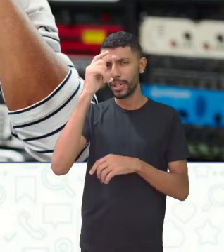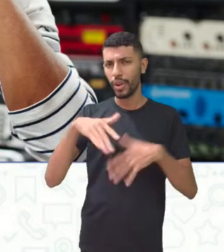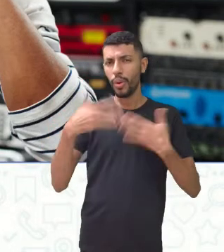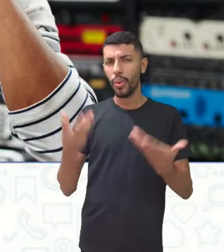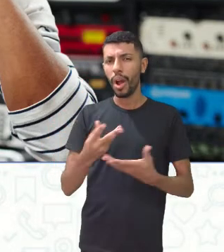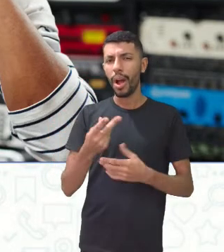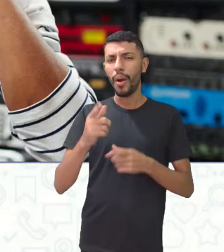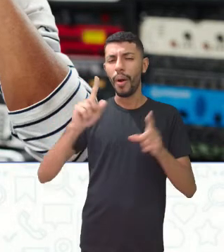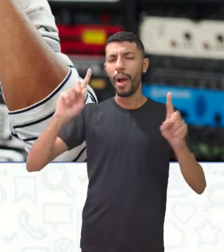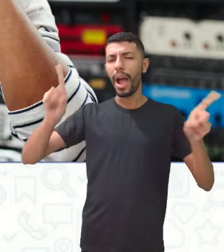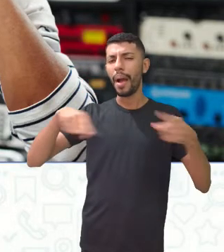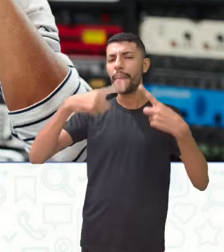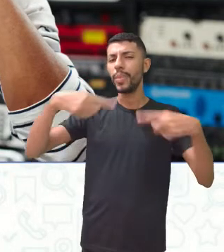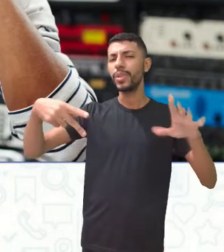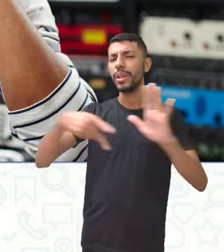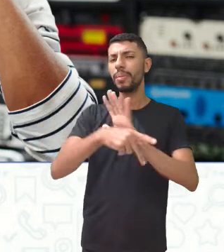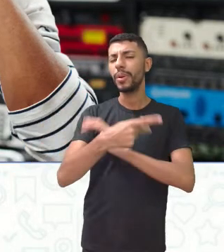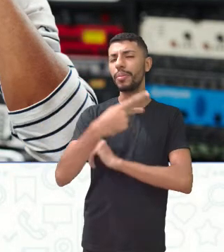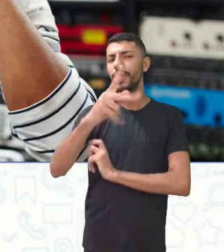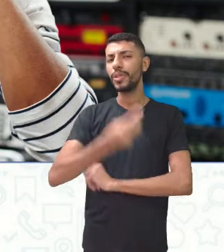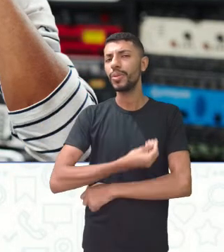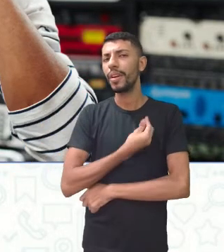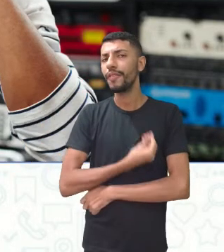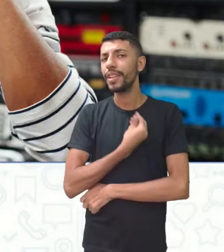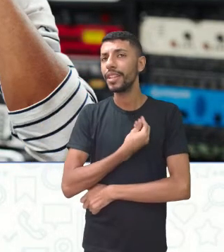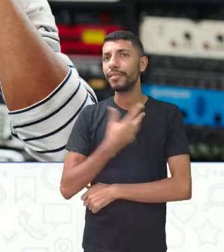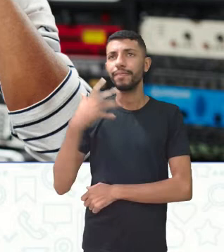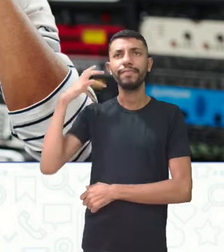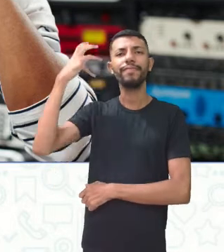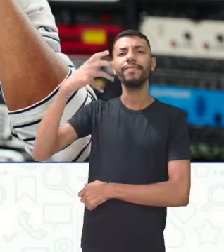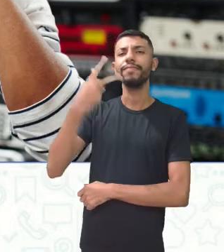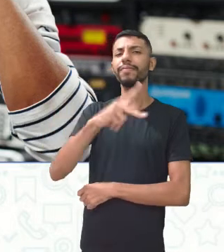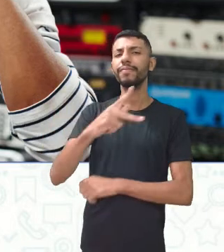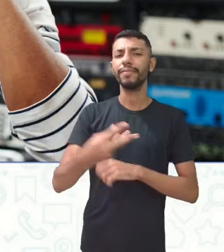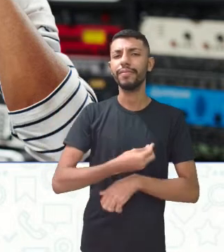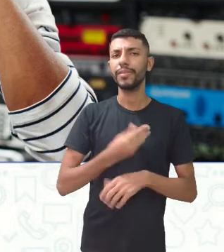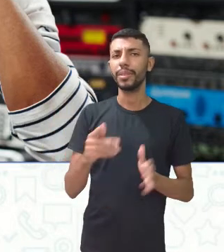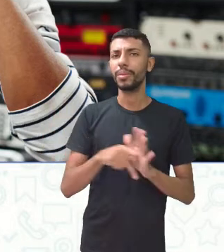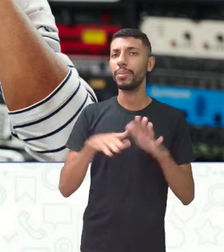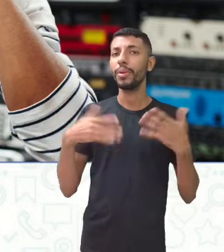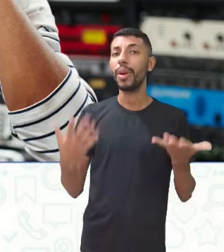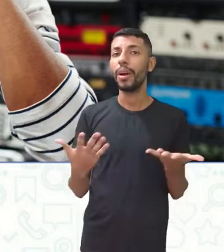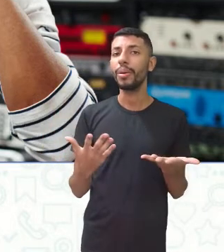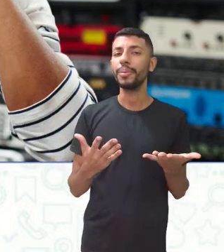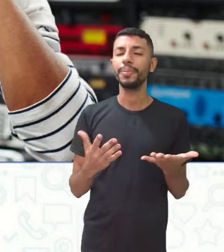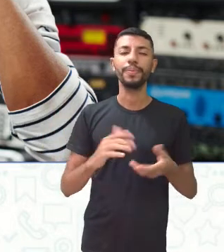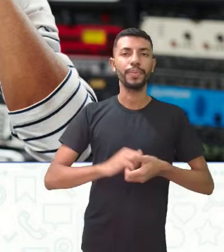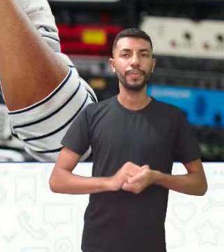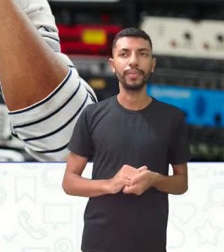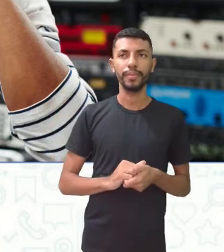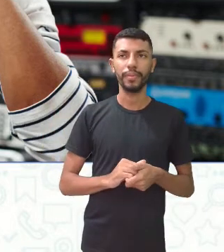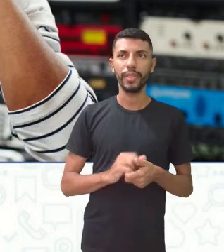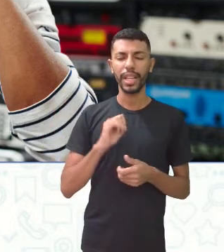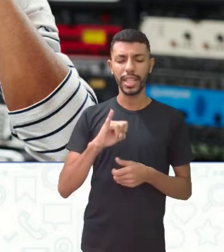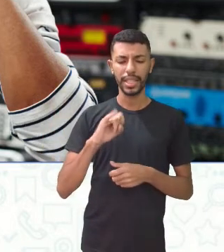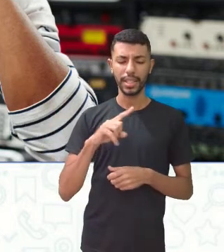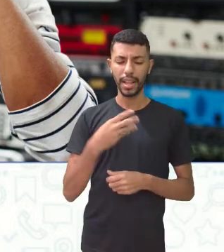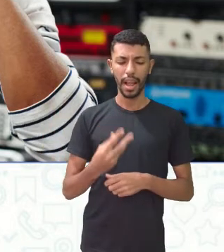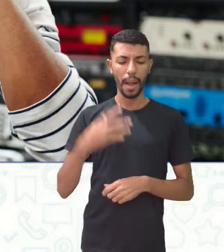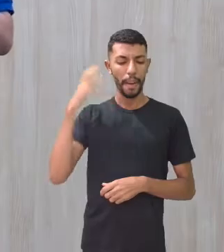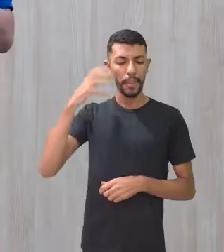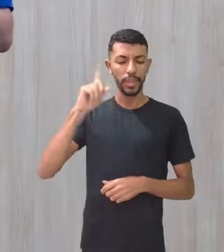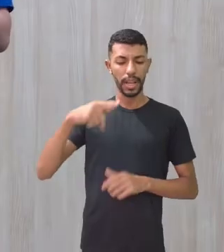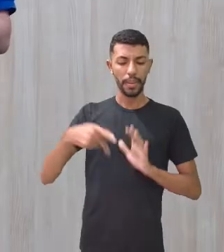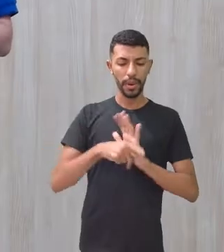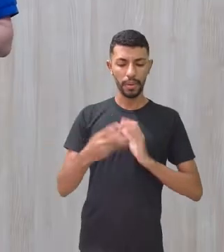trilha sonora da sua vida? A gente falou que a música está presente na nossa vida. E aí, se a música está presente na nossa vida,